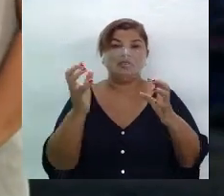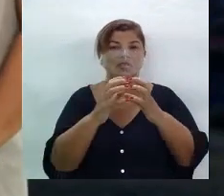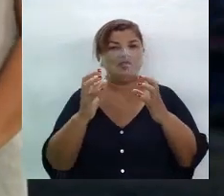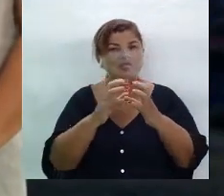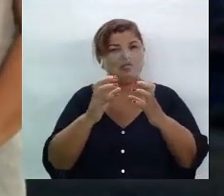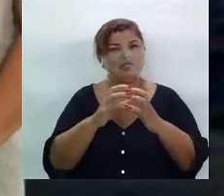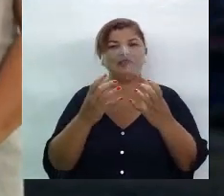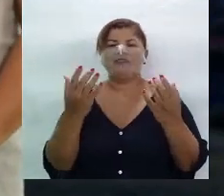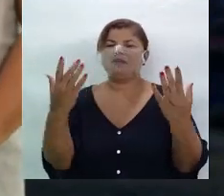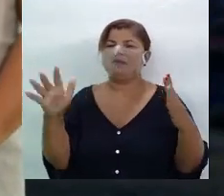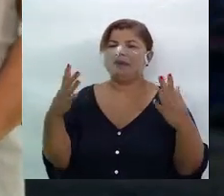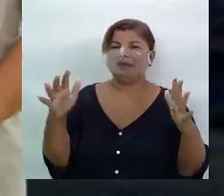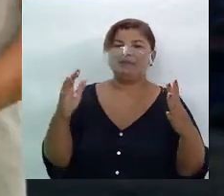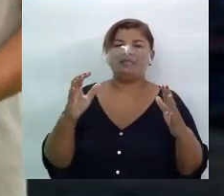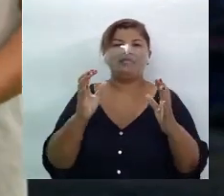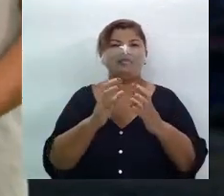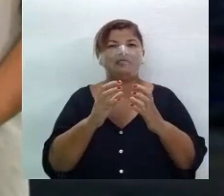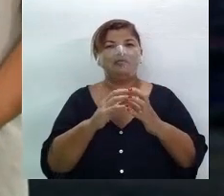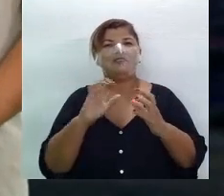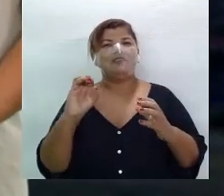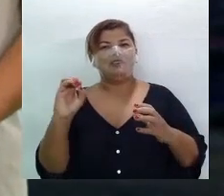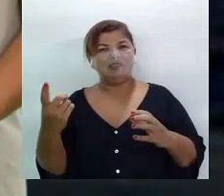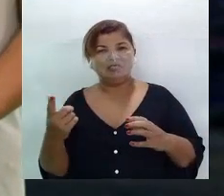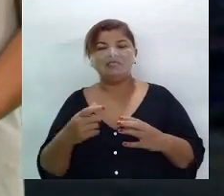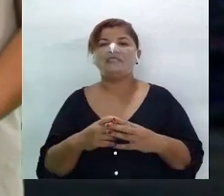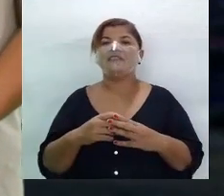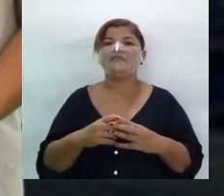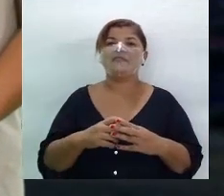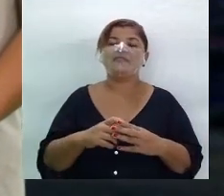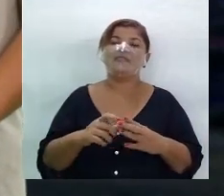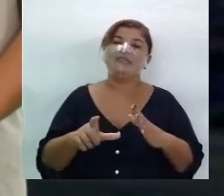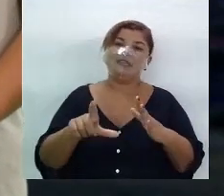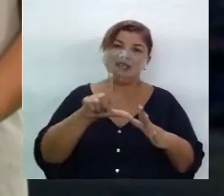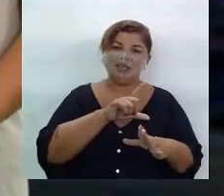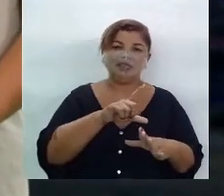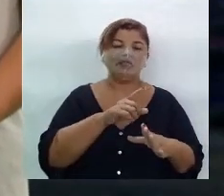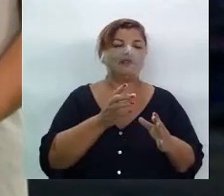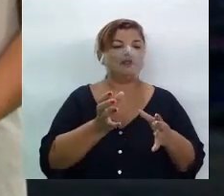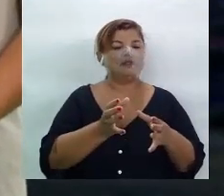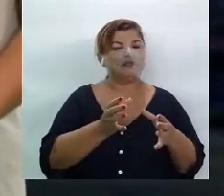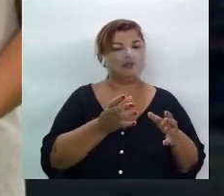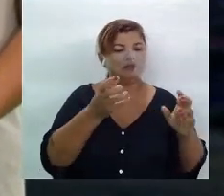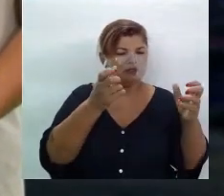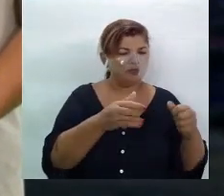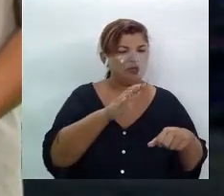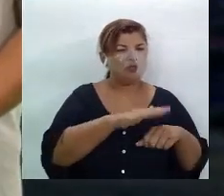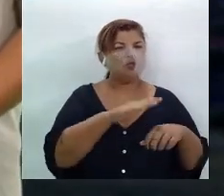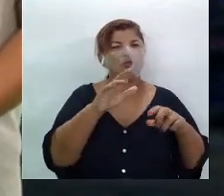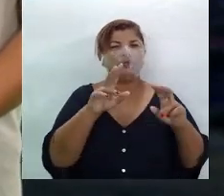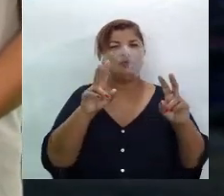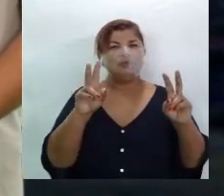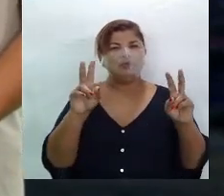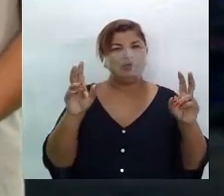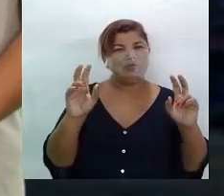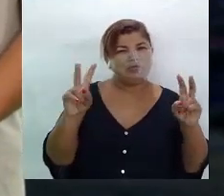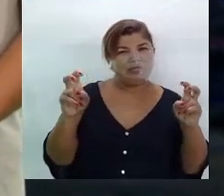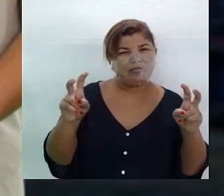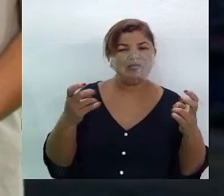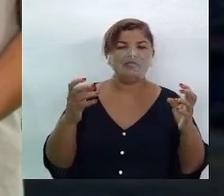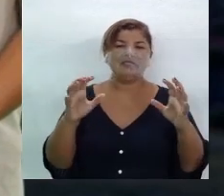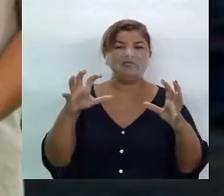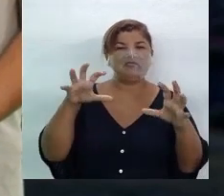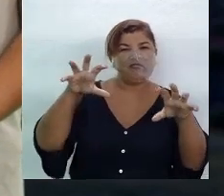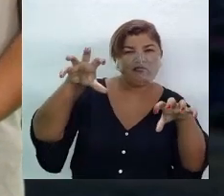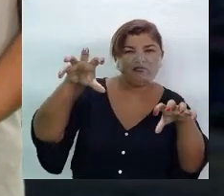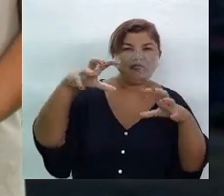parabéns para Recife e Olinda. Professor, antes de falarmos um pouco sobre Recife, as assombrações de Gilberto Freire, o senhor poderia